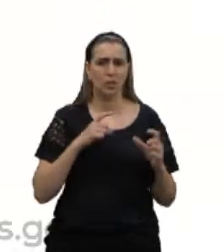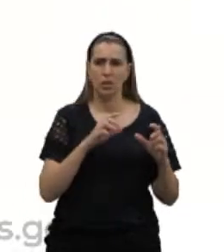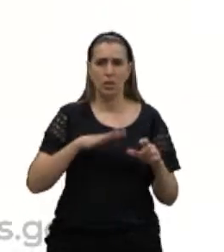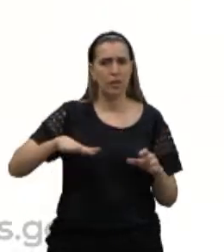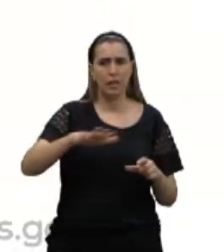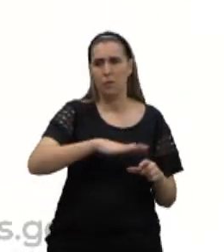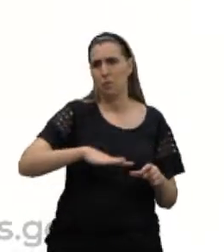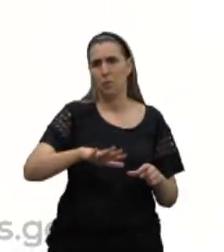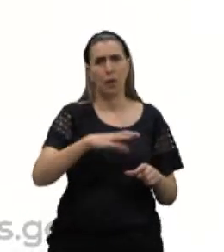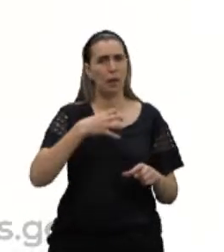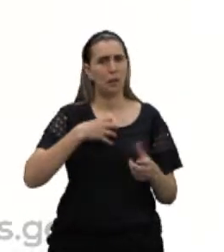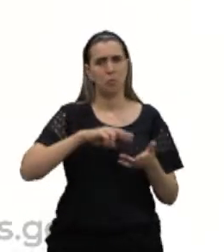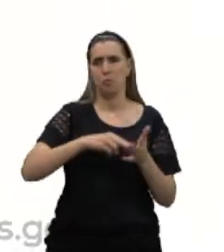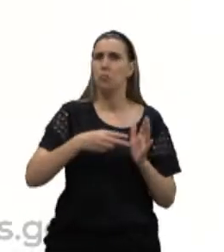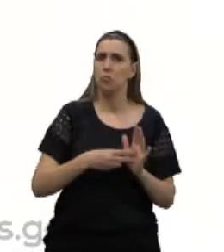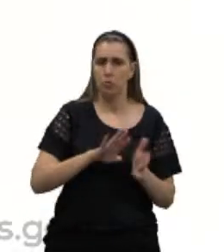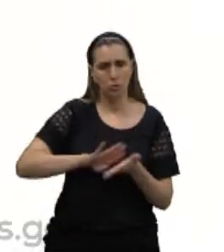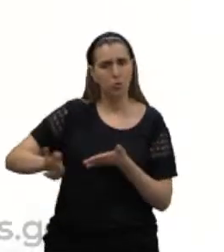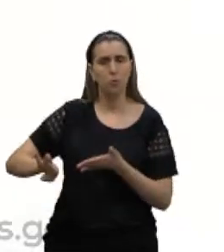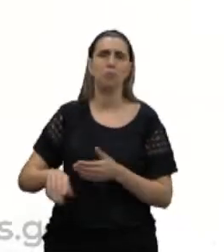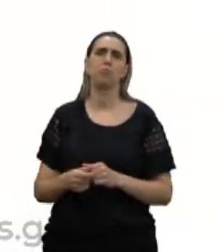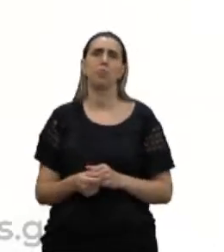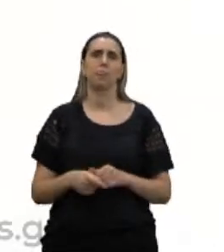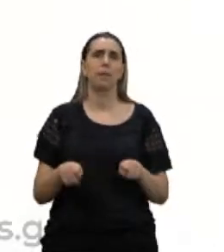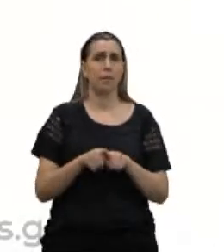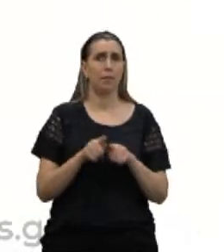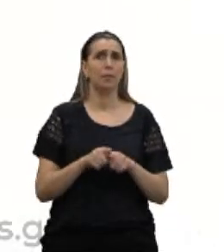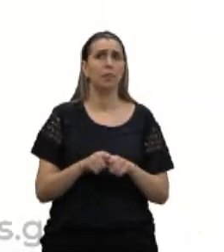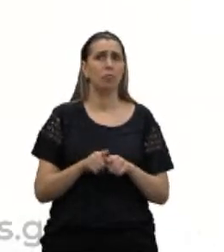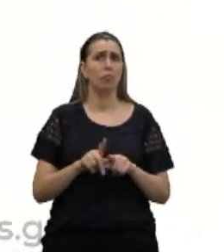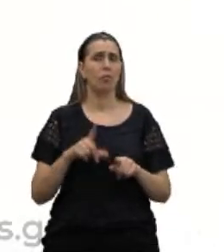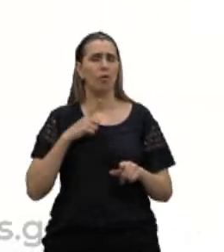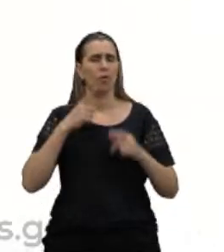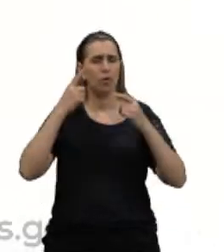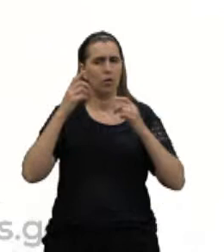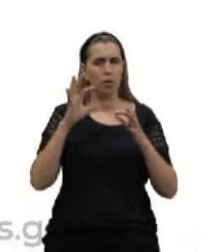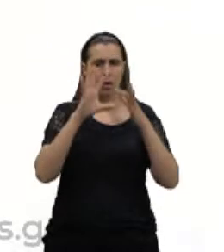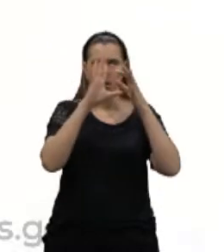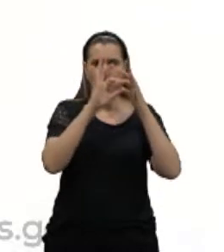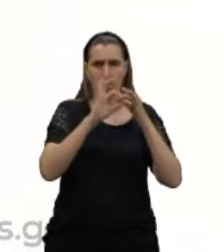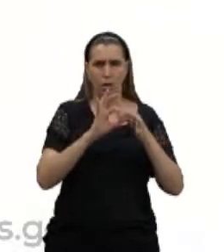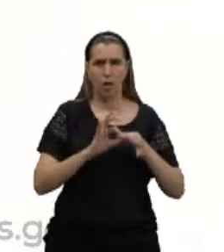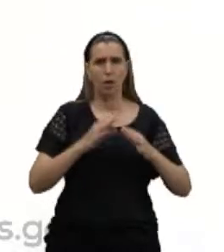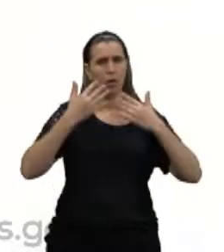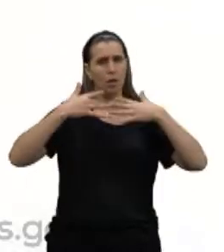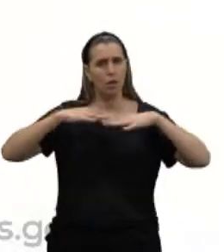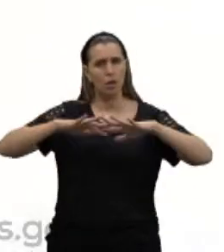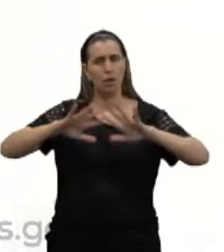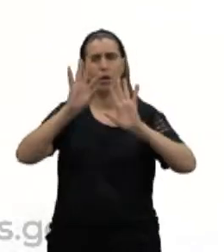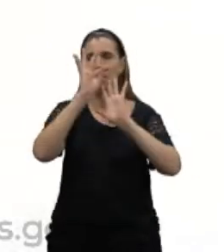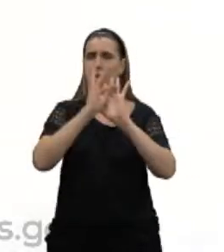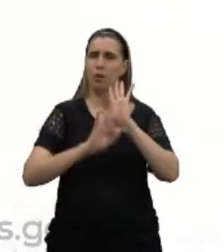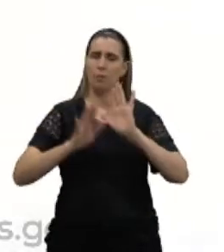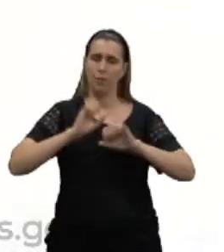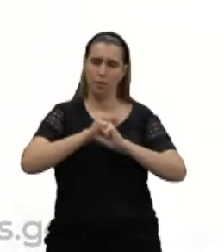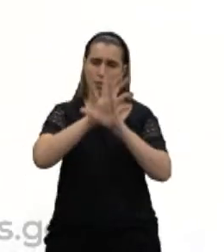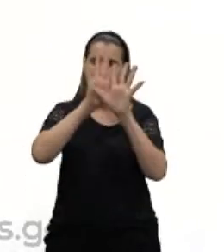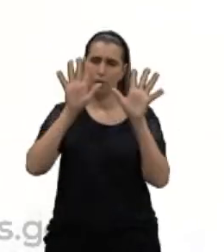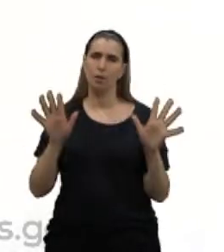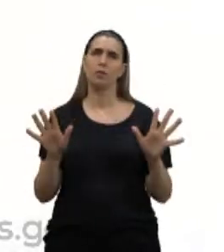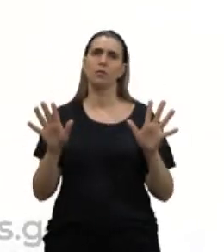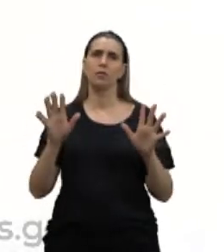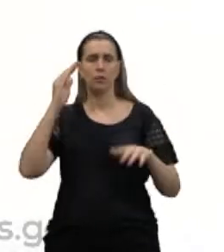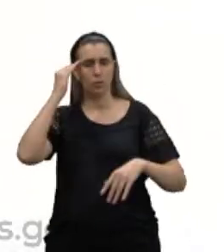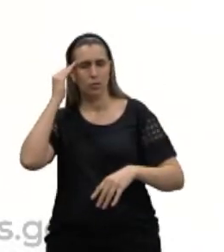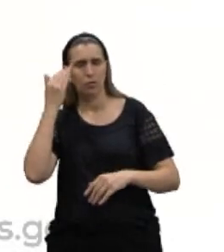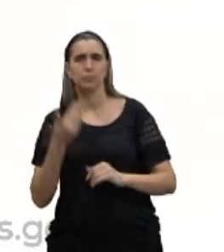campo semântico das palavras, e assim a gente vai dar coerência e harmonia aos textos, tornando eles mais claros e